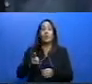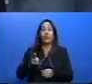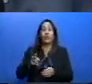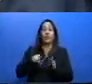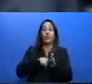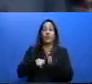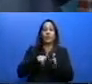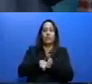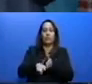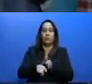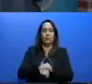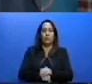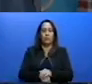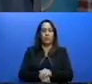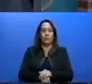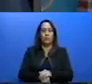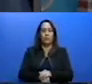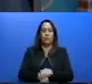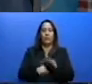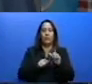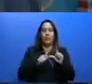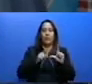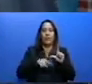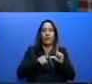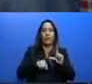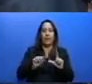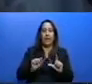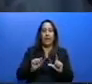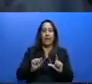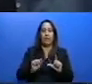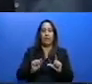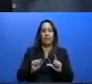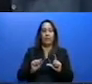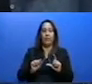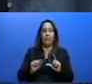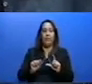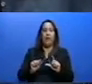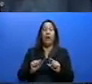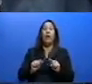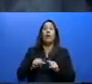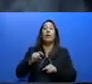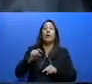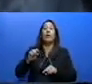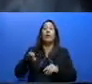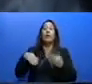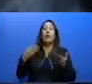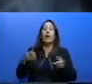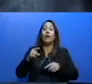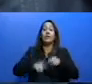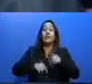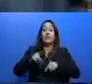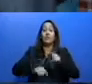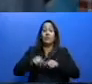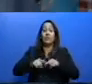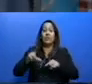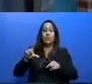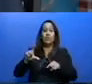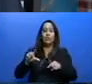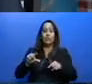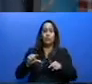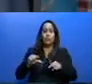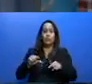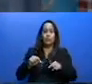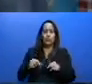essas 3 perguntinhas. Letra A. Na imagem, que materiais reduzem a troca de calor? Nós